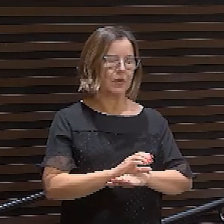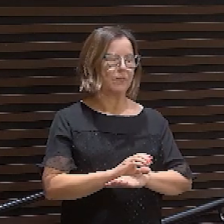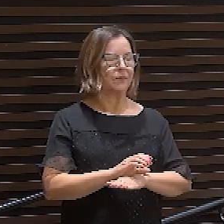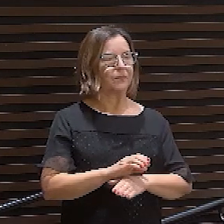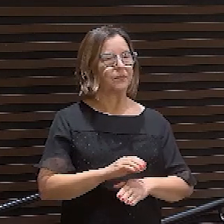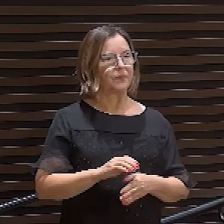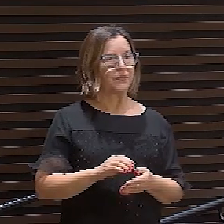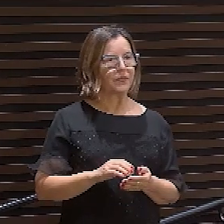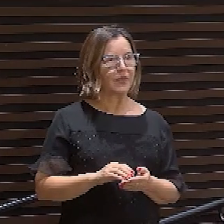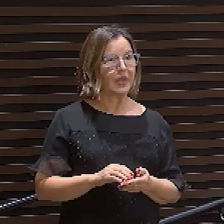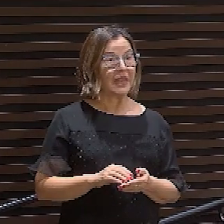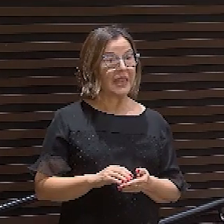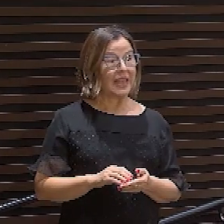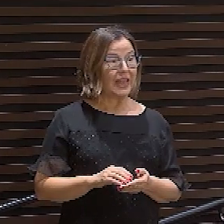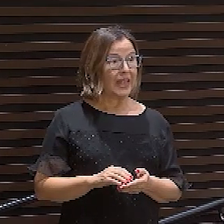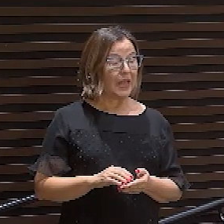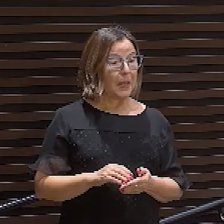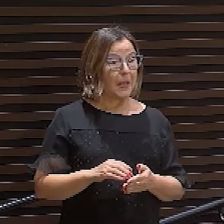E Deus chama Abraão.